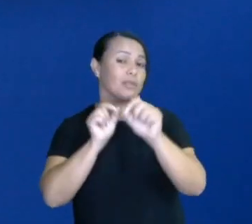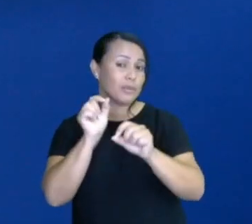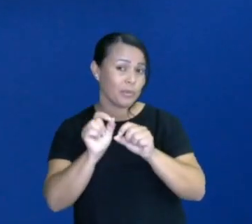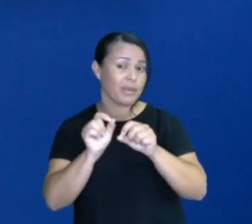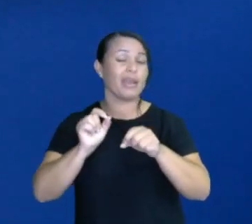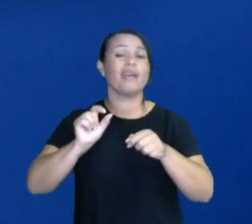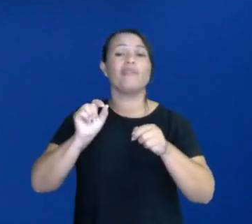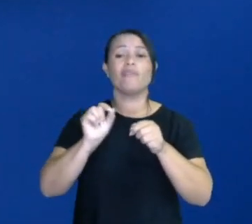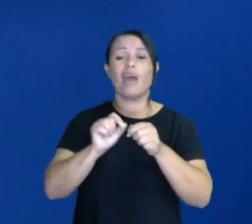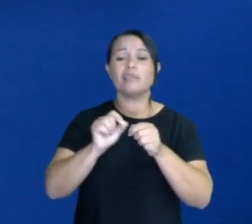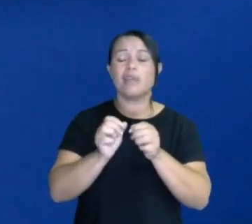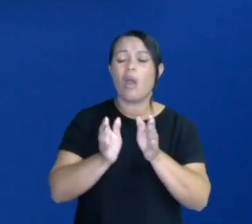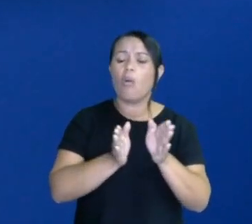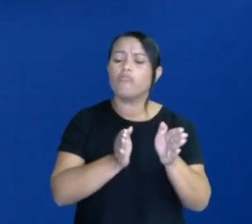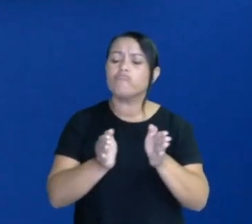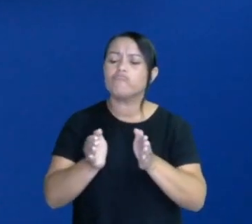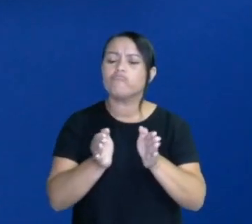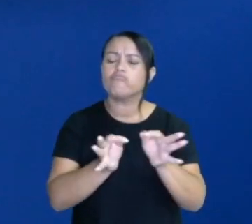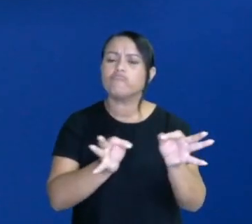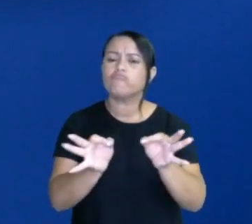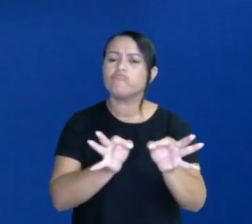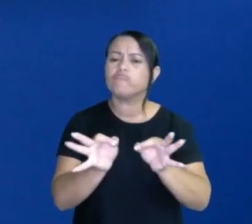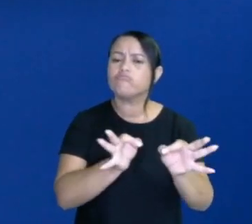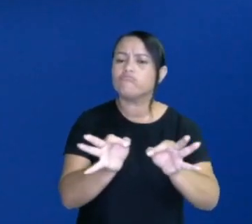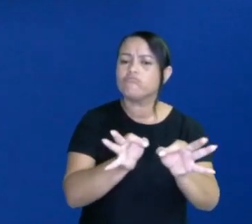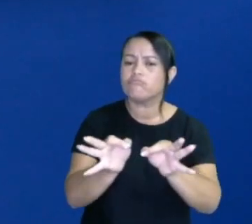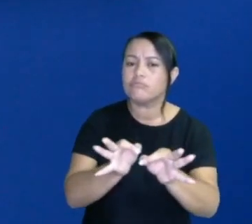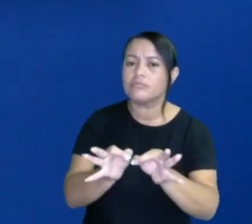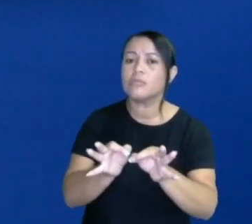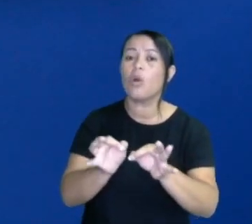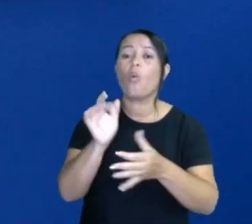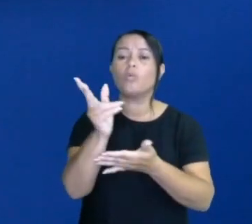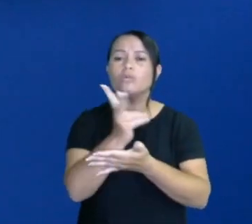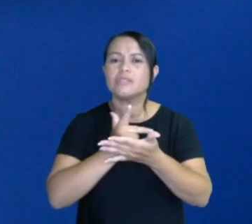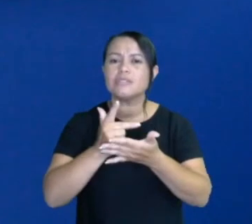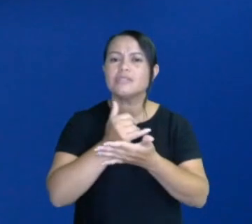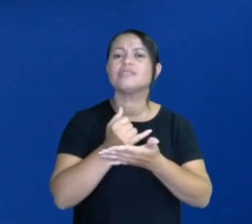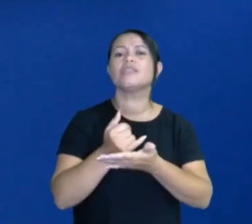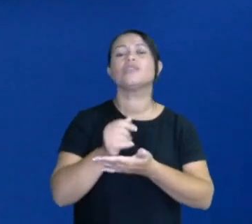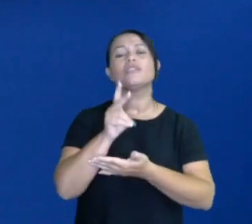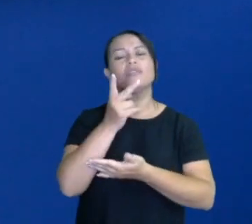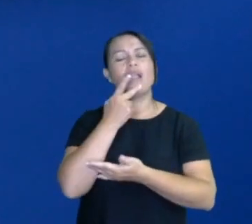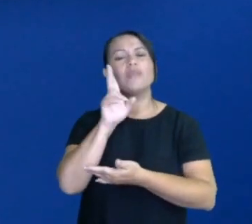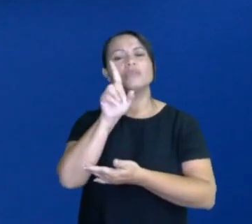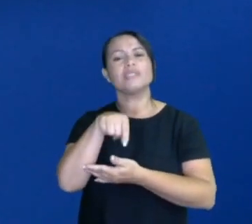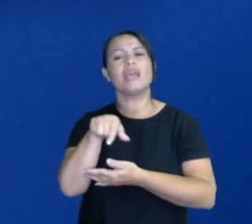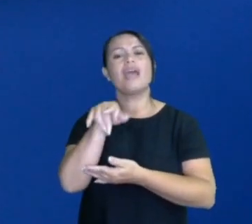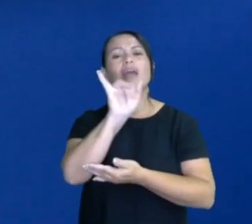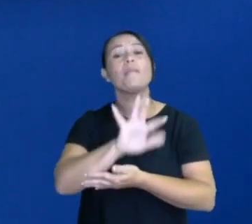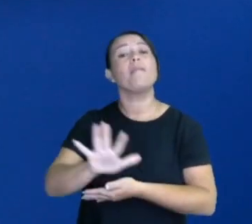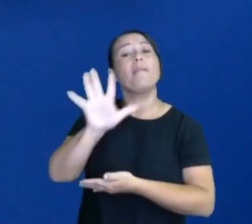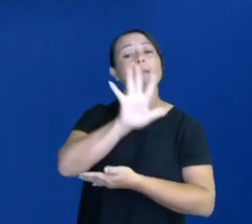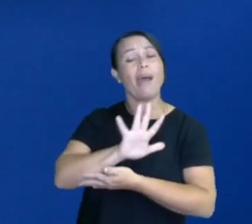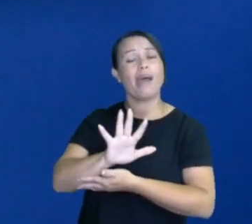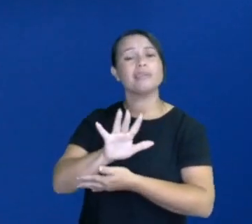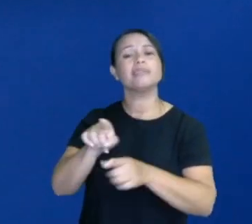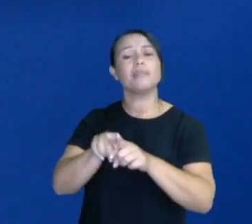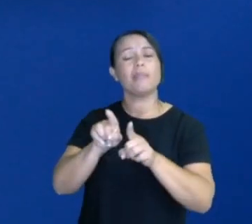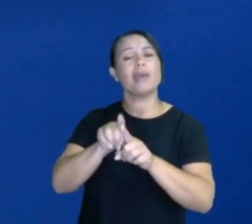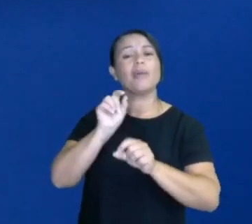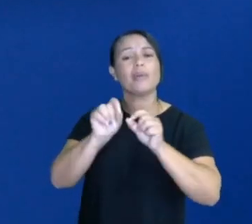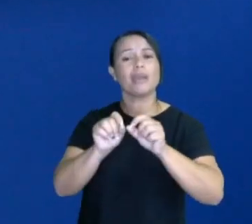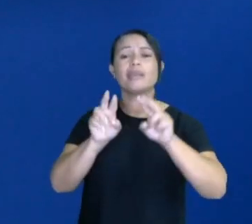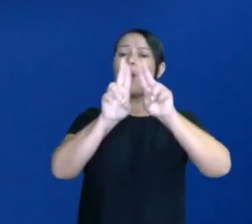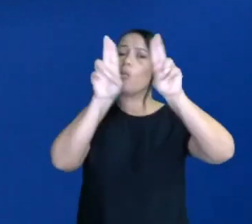a delimitação e os desenhos que a gente chama de imagens para representar e o que a gente chama mais apropriado